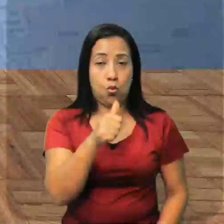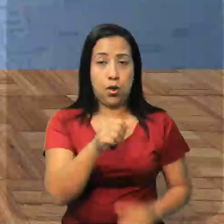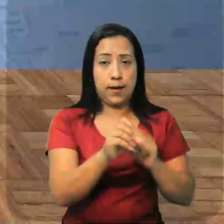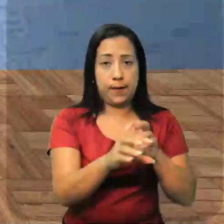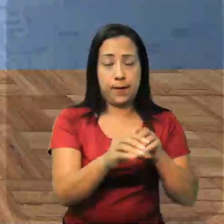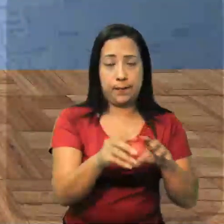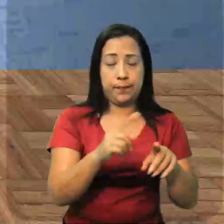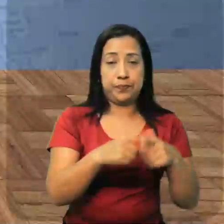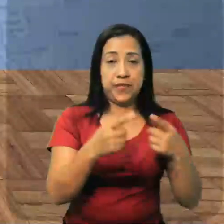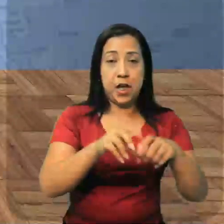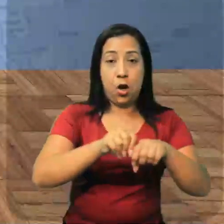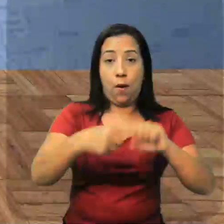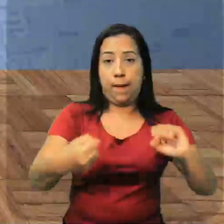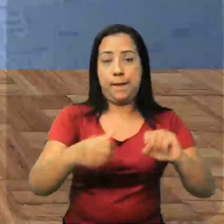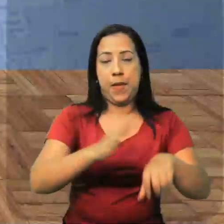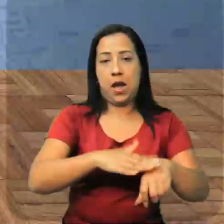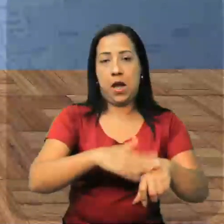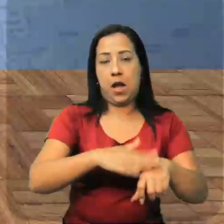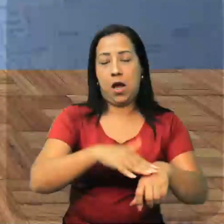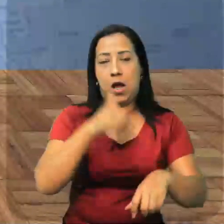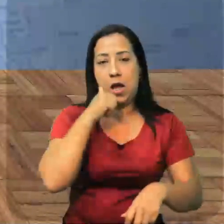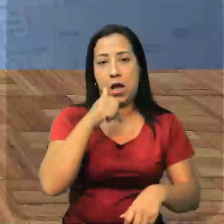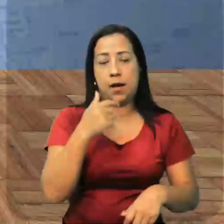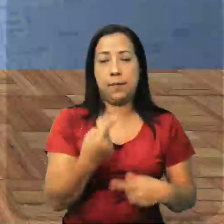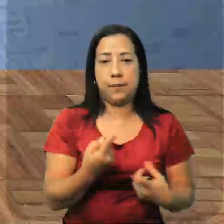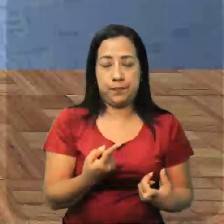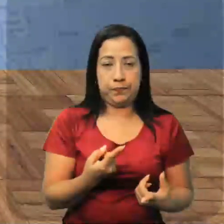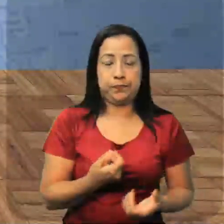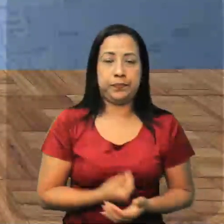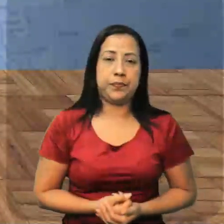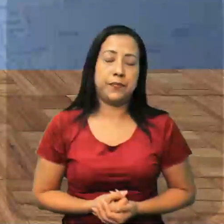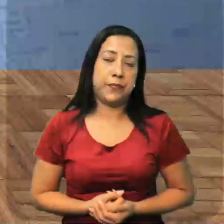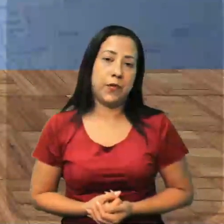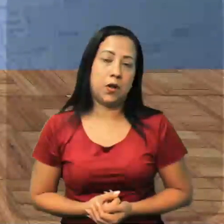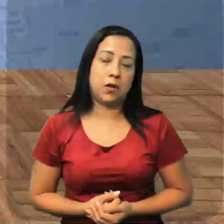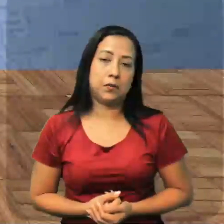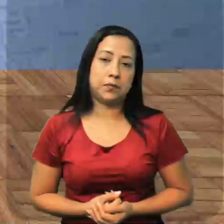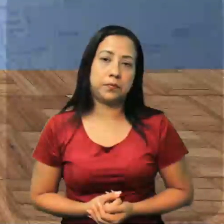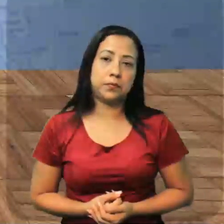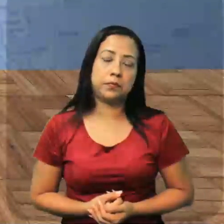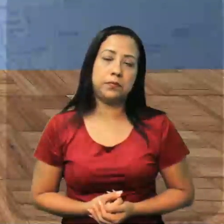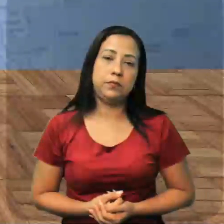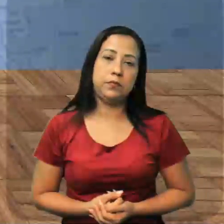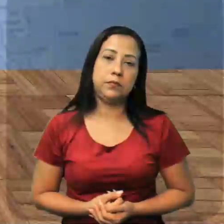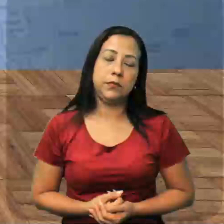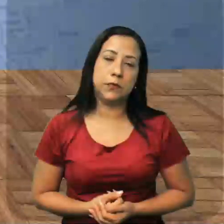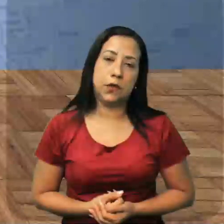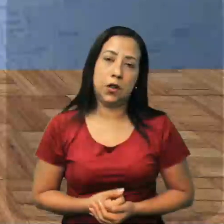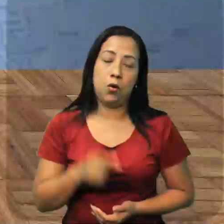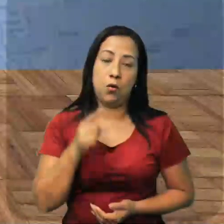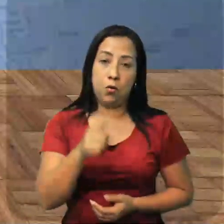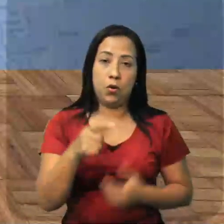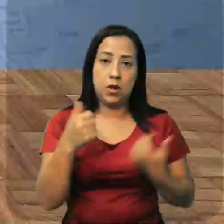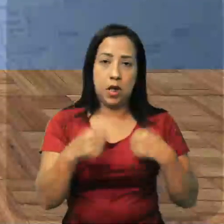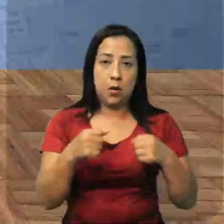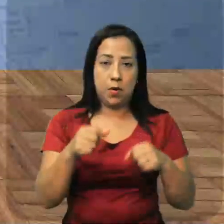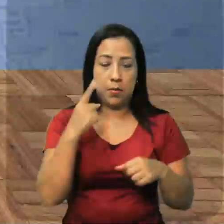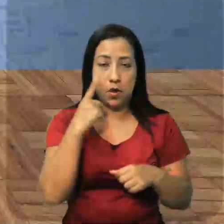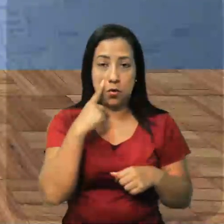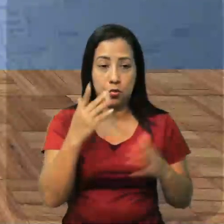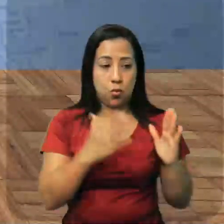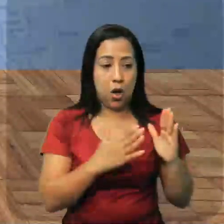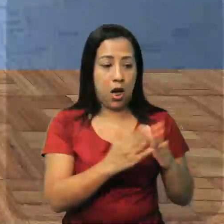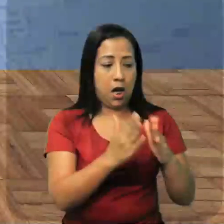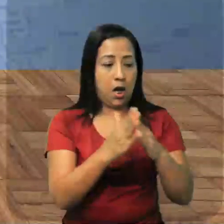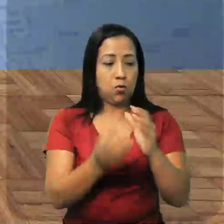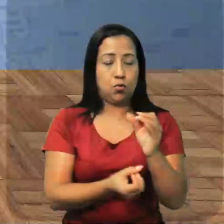estudar, ela quer entrar no mercado de trabalho. O filho vai ser mais problema para ela trabalhar. Você tem que levar em consideração a urbanização. Na cidade,